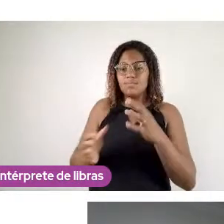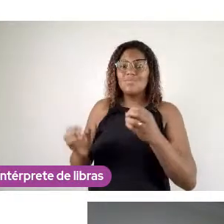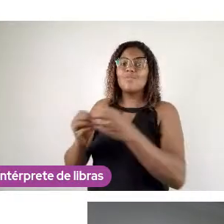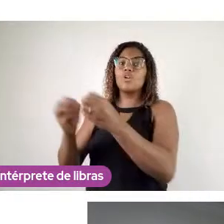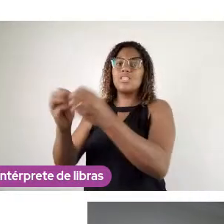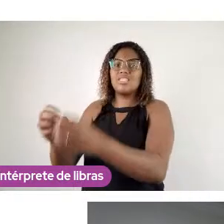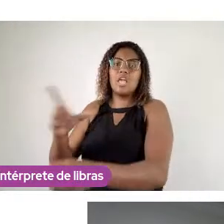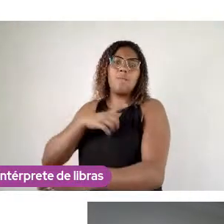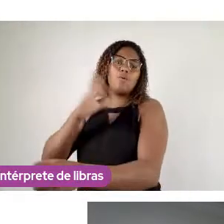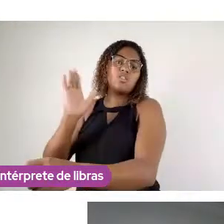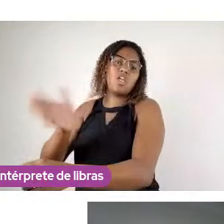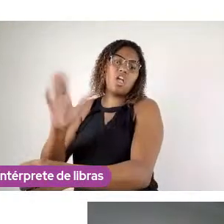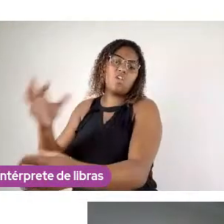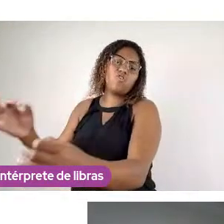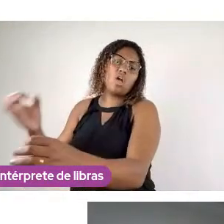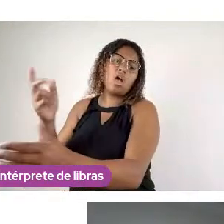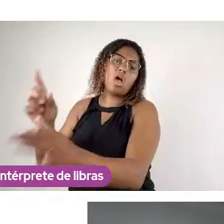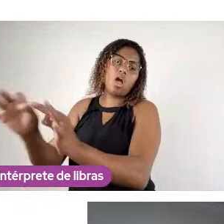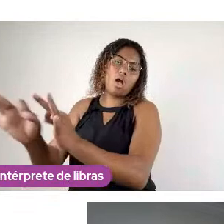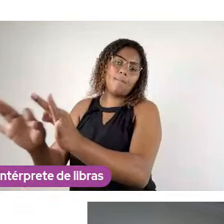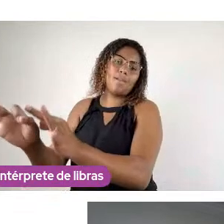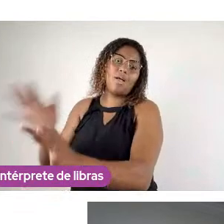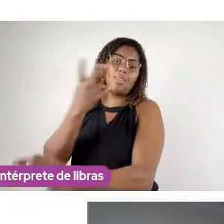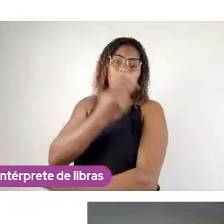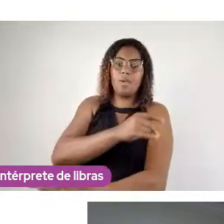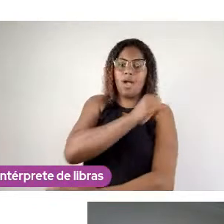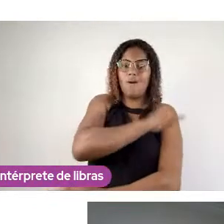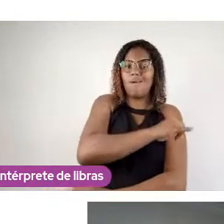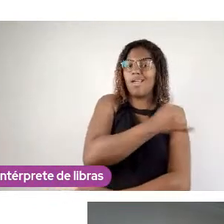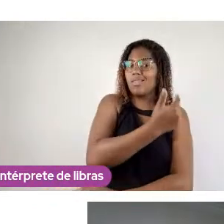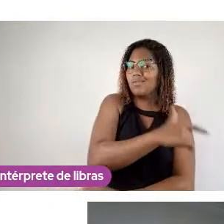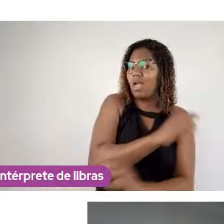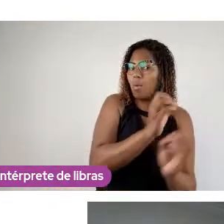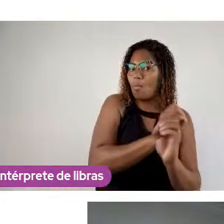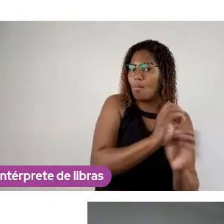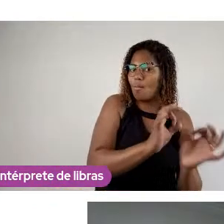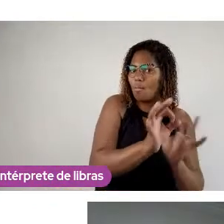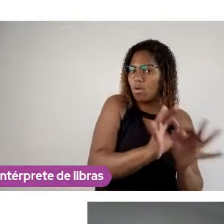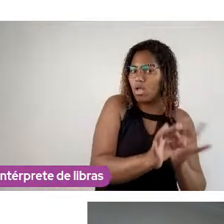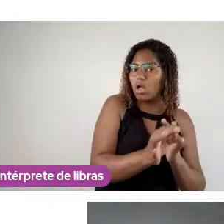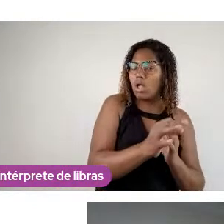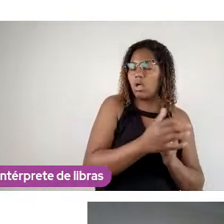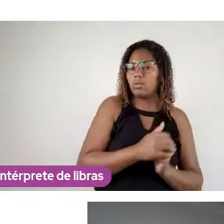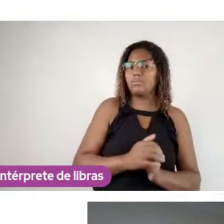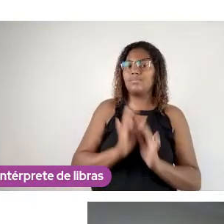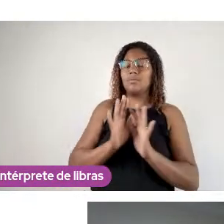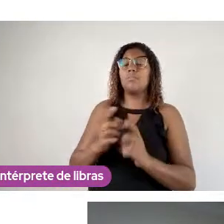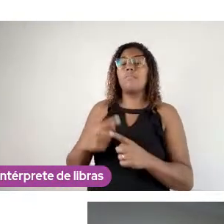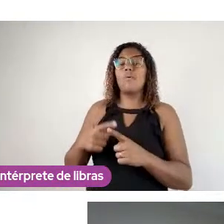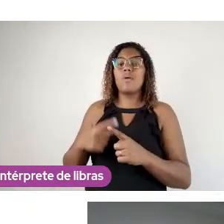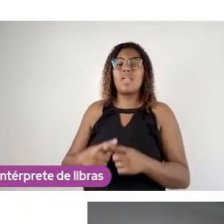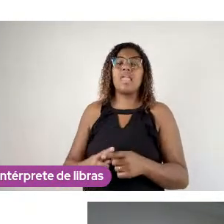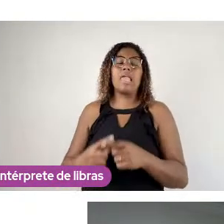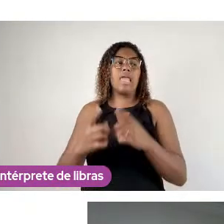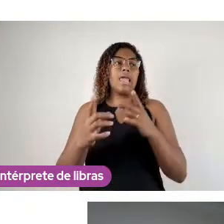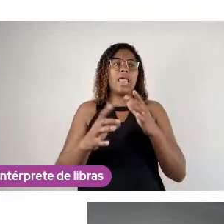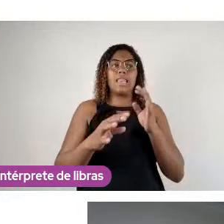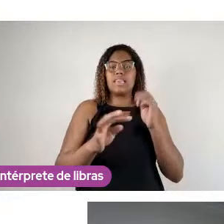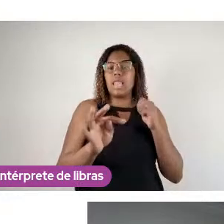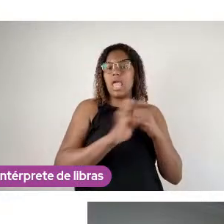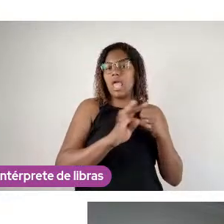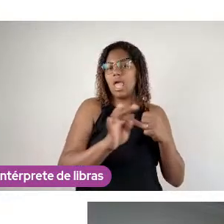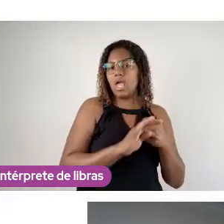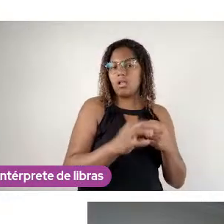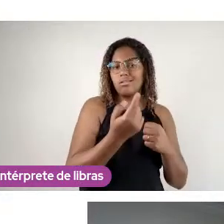seus planos e o Rio de Janeiro ainda não possui, justamente pela falta de corpo técnico dentro da